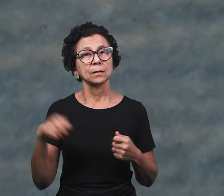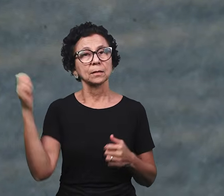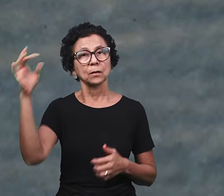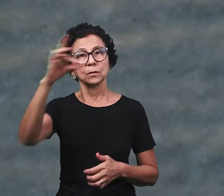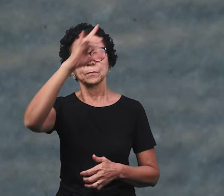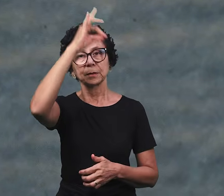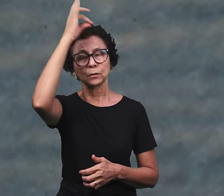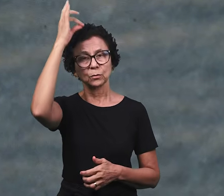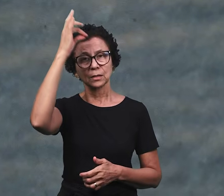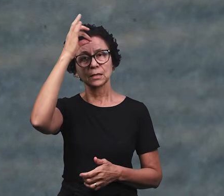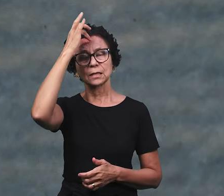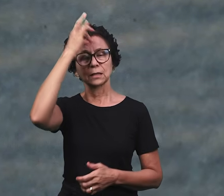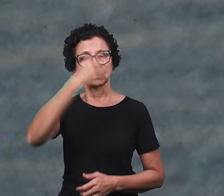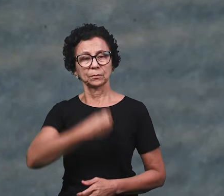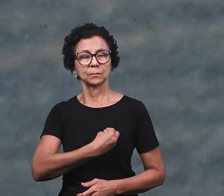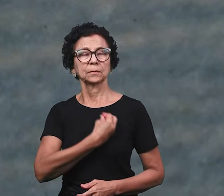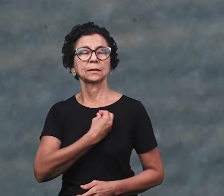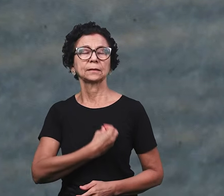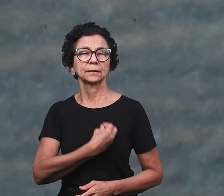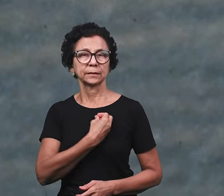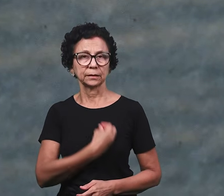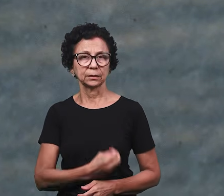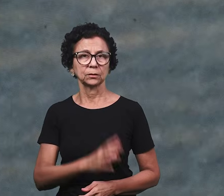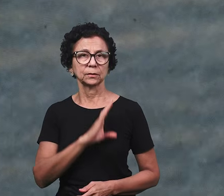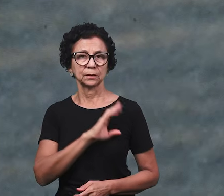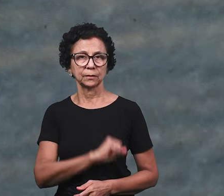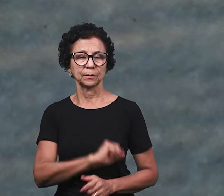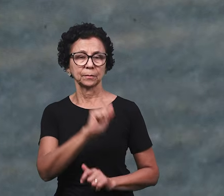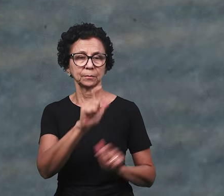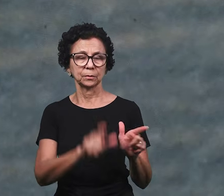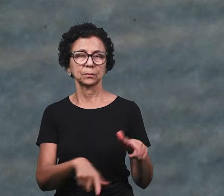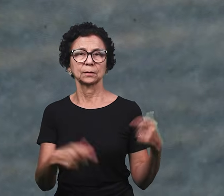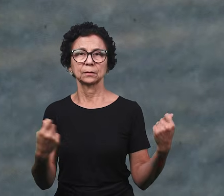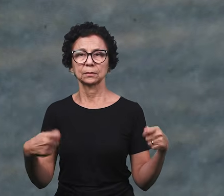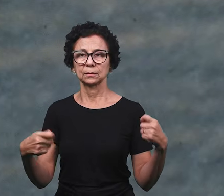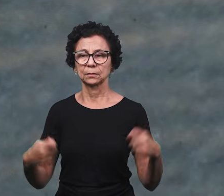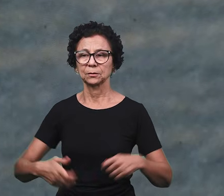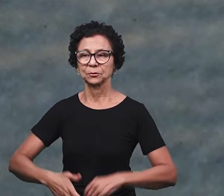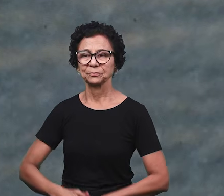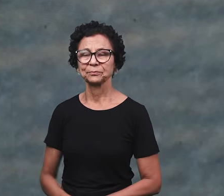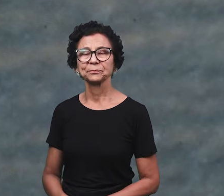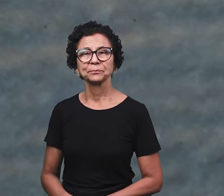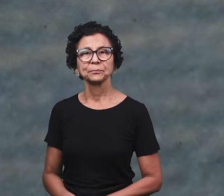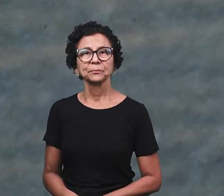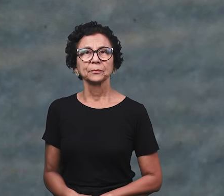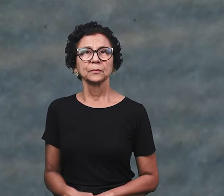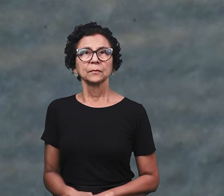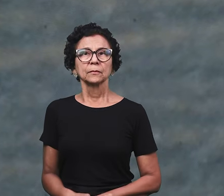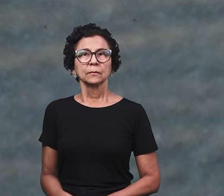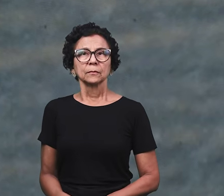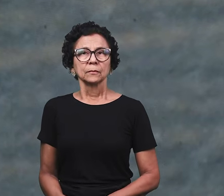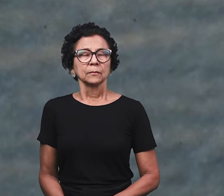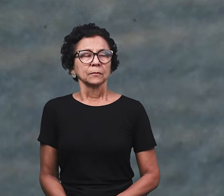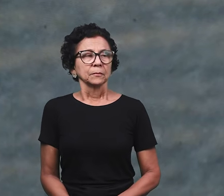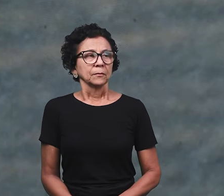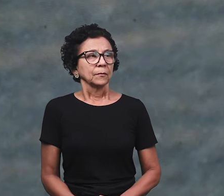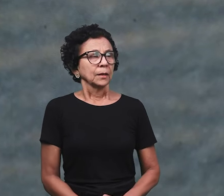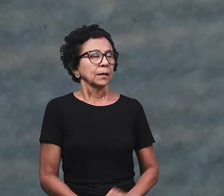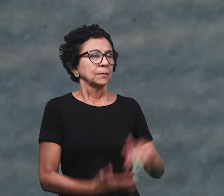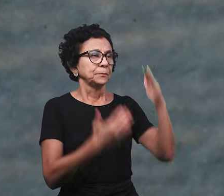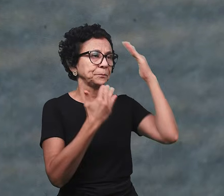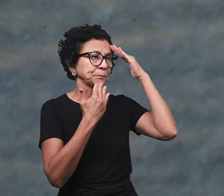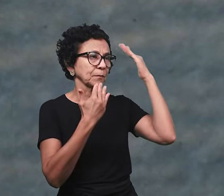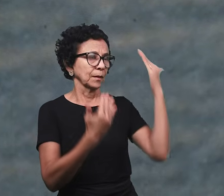seu coração. Você vai amar o necessitado e vai ser um instrumento nas mãos do Senhor. Diogo, a gente vai encerrar. Quero